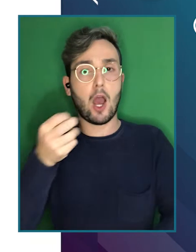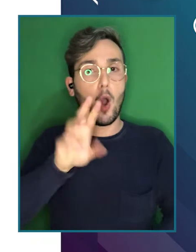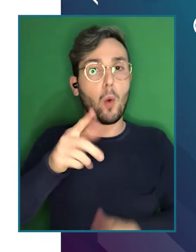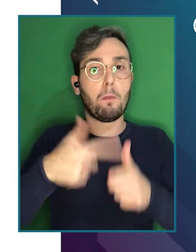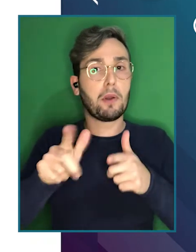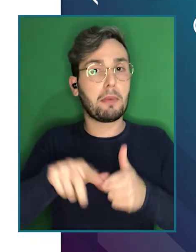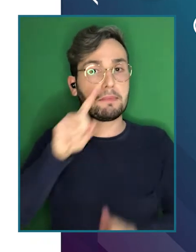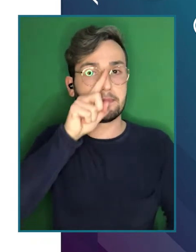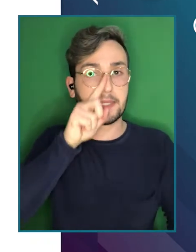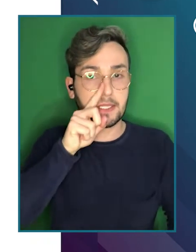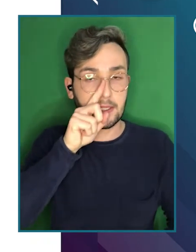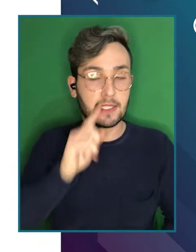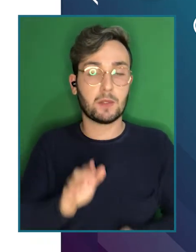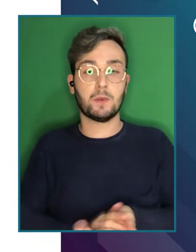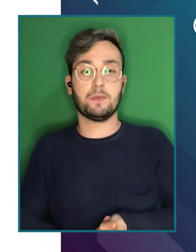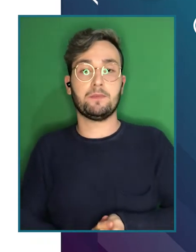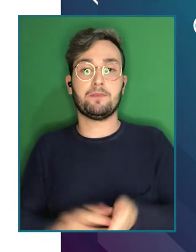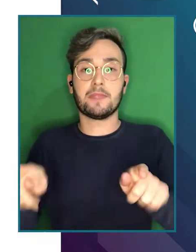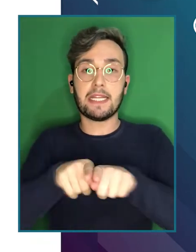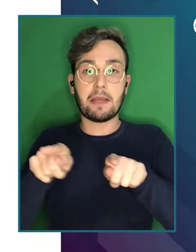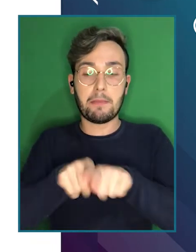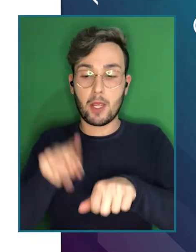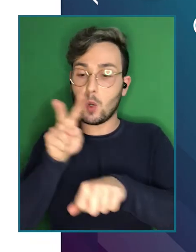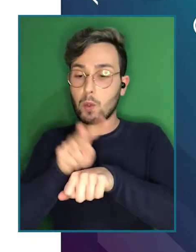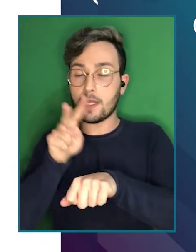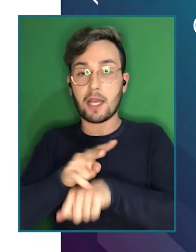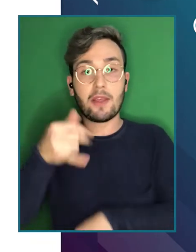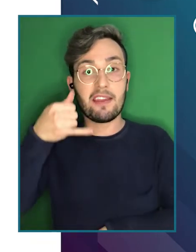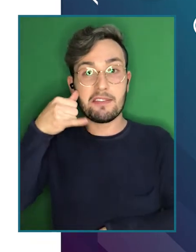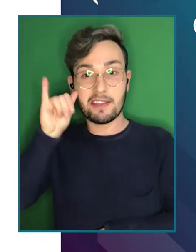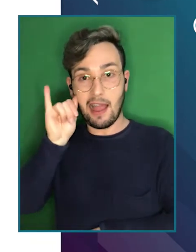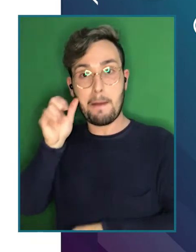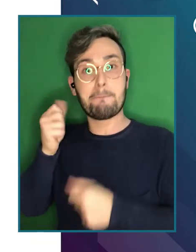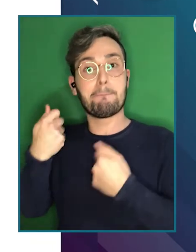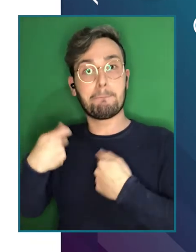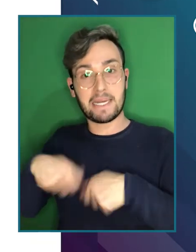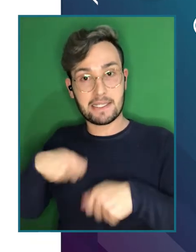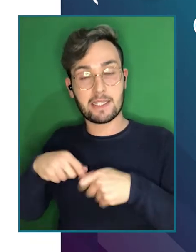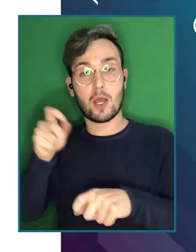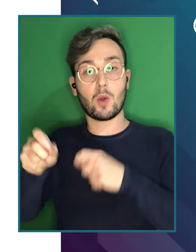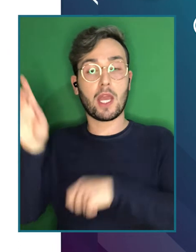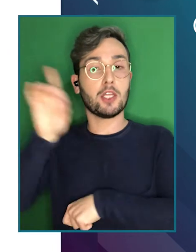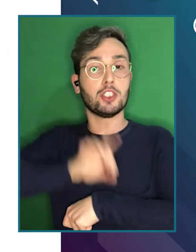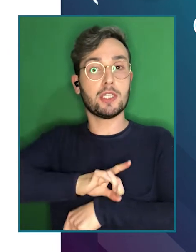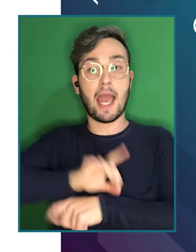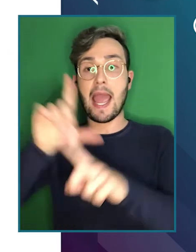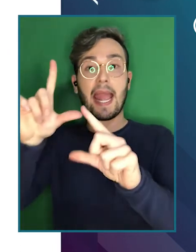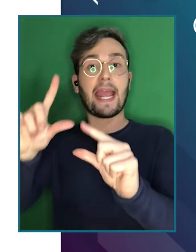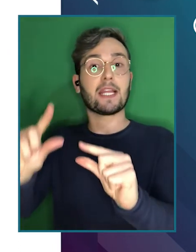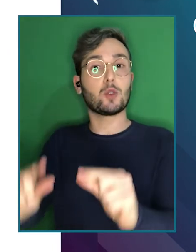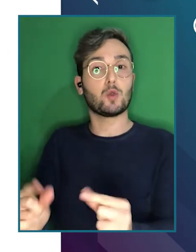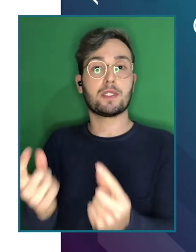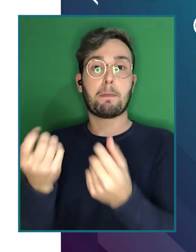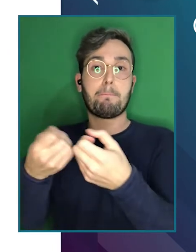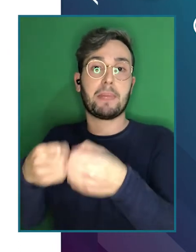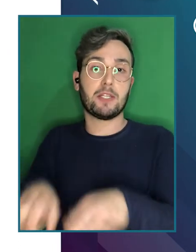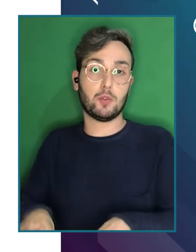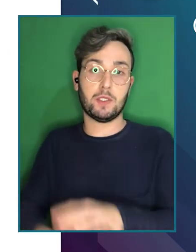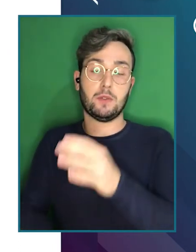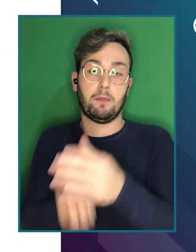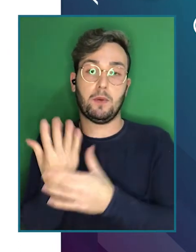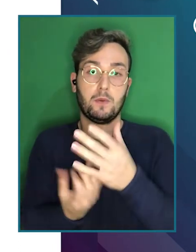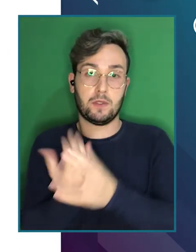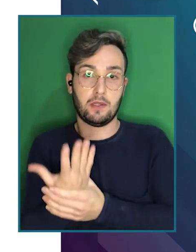uma situação de risco. Como a manutenção preventiva pode ser programada, reduz prejuízos à programação de